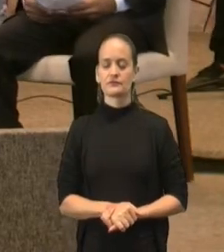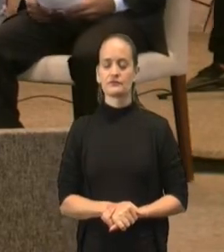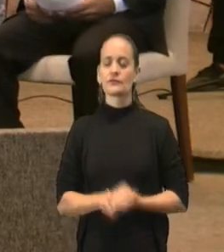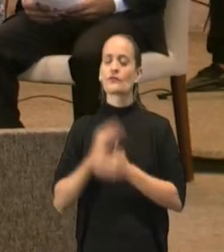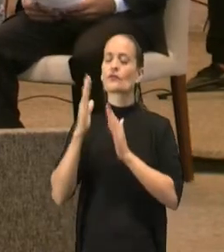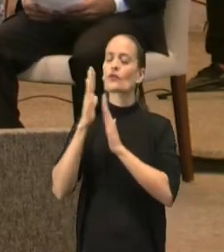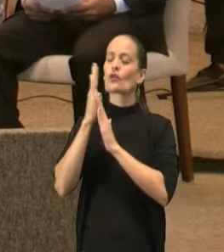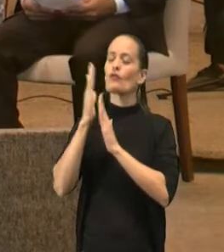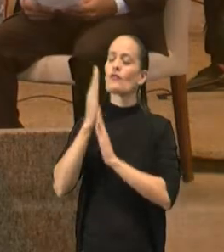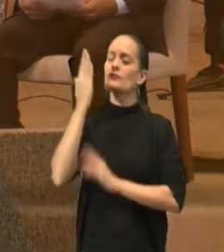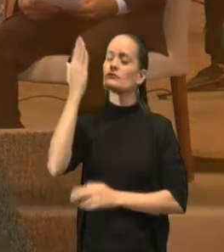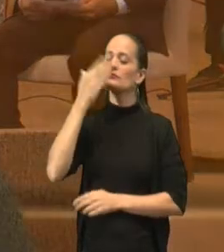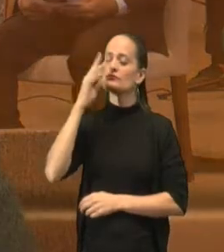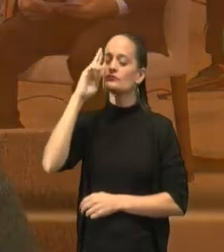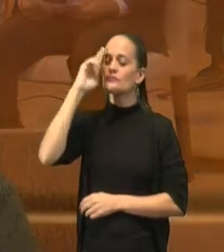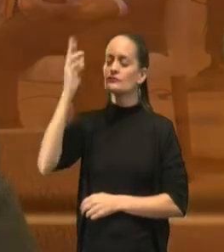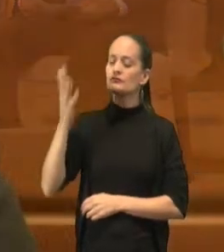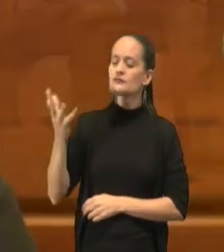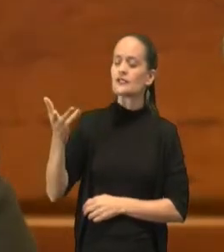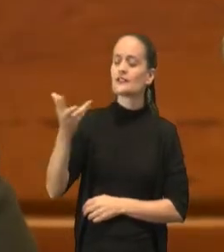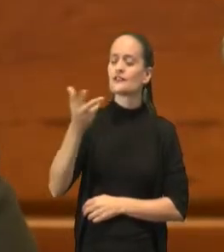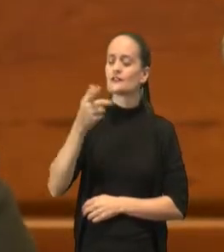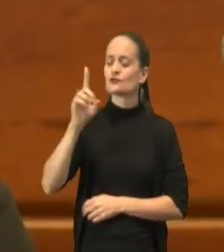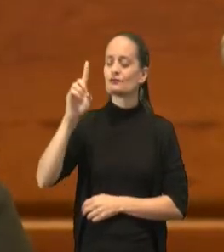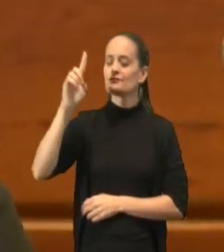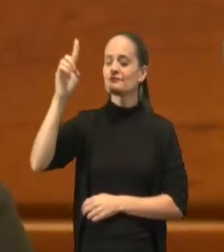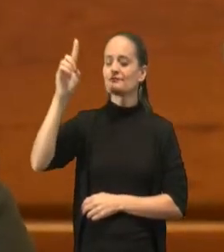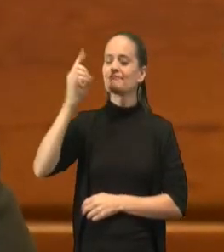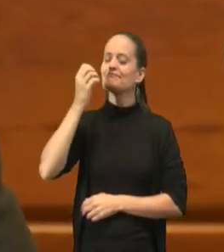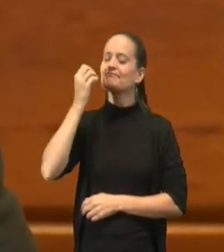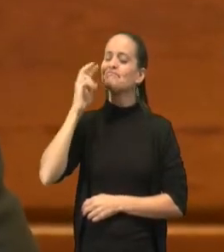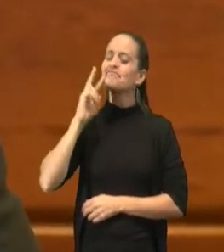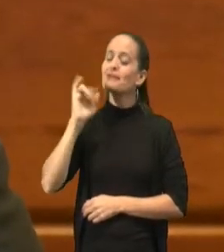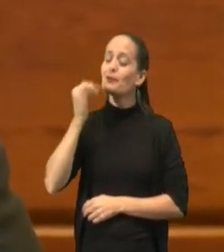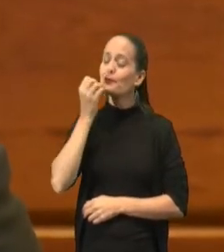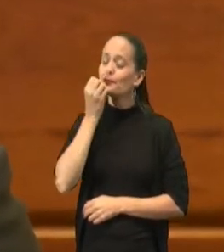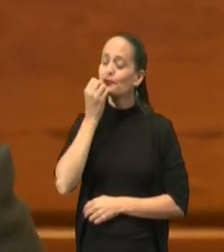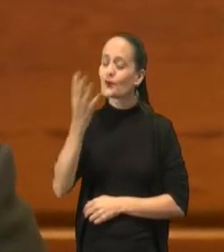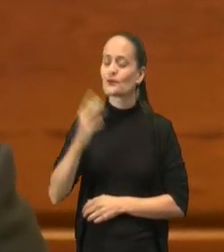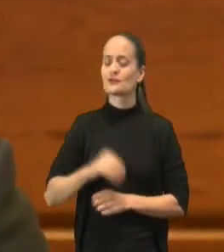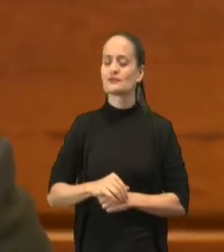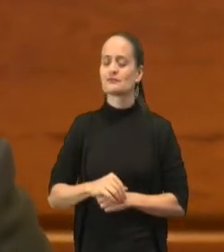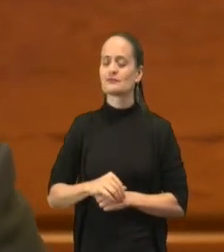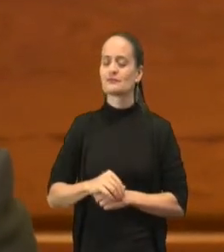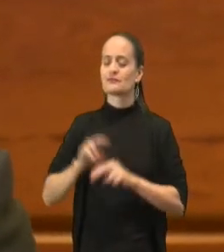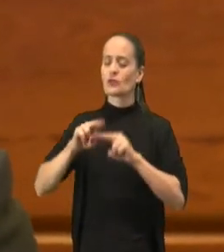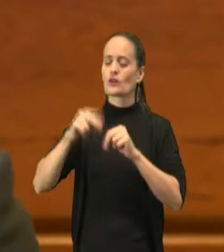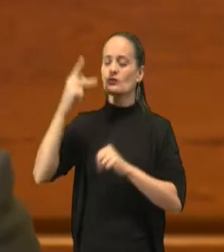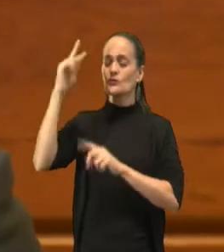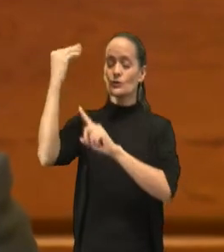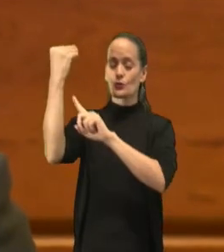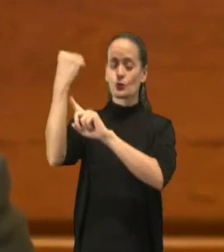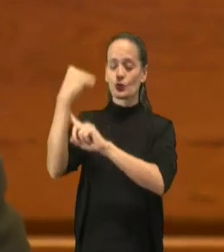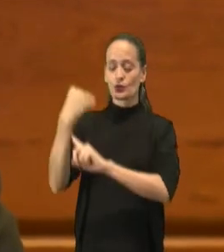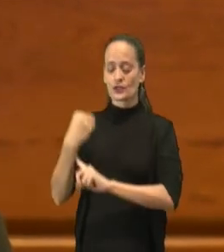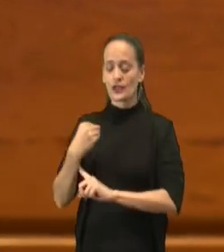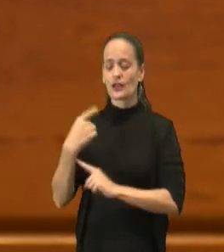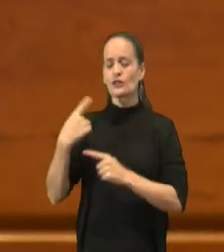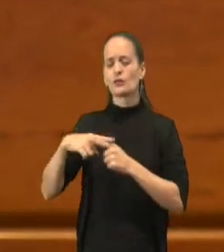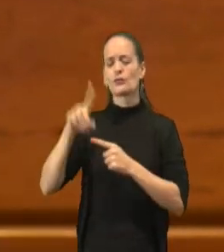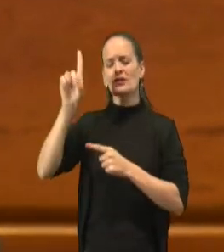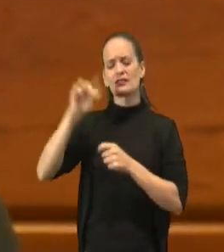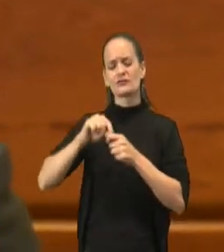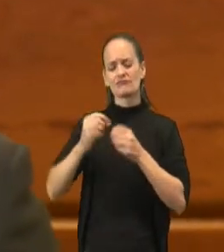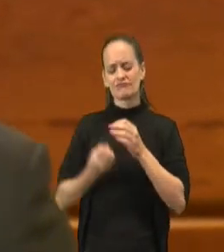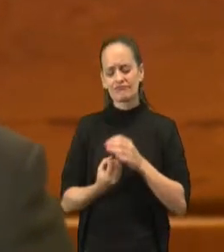Louvamos-te, Senhor bendito, Senhor maravilhoso, Pai bondoso, pelo teu cuidado, porque tu nos criaste